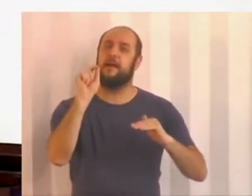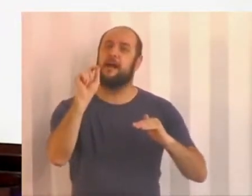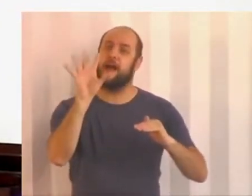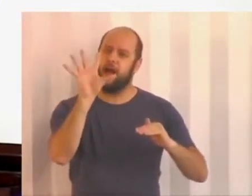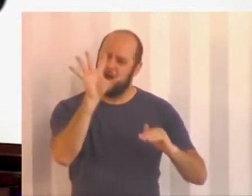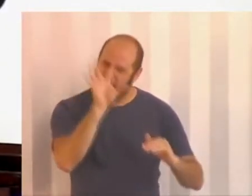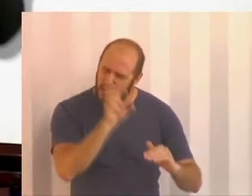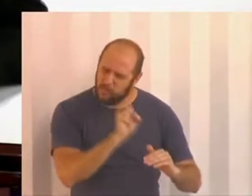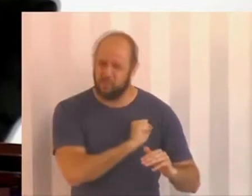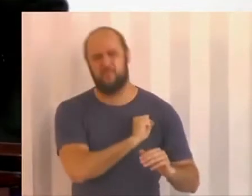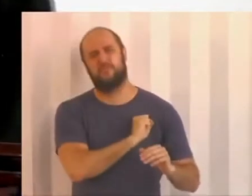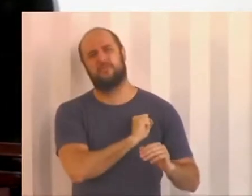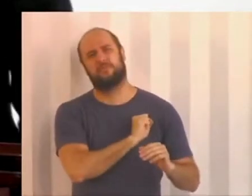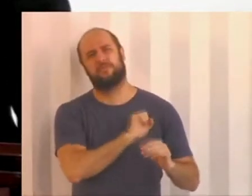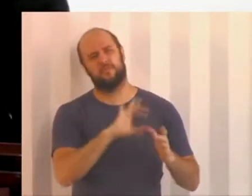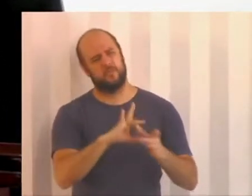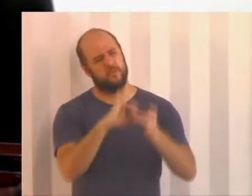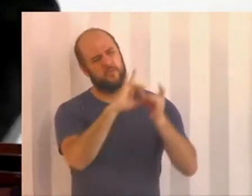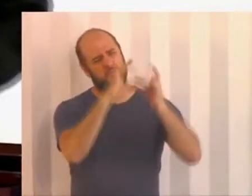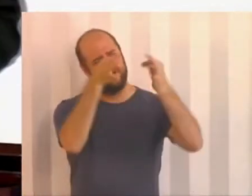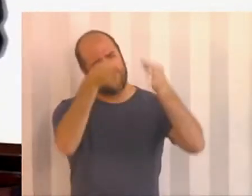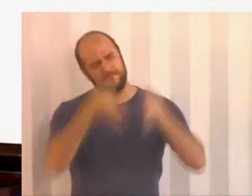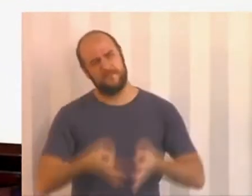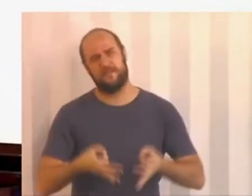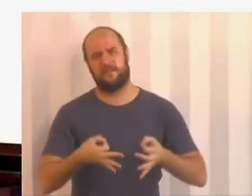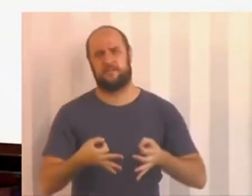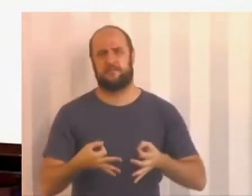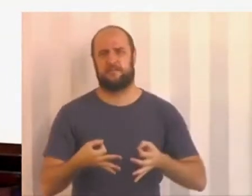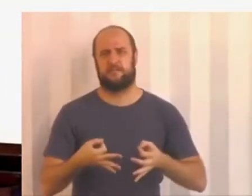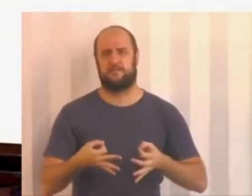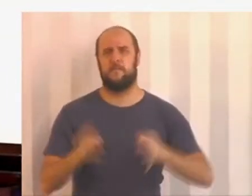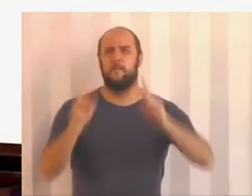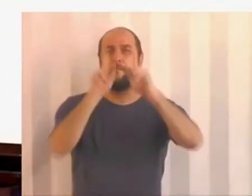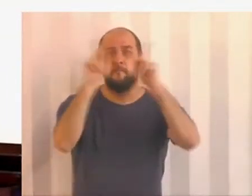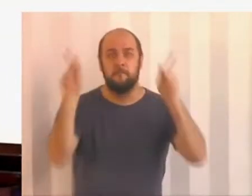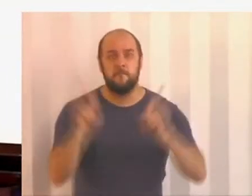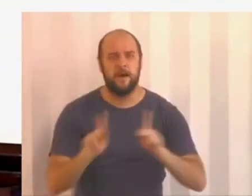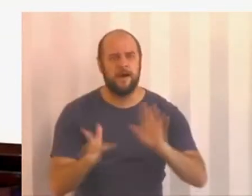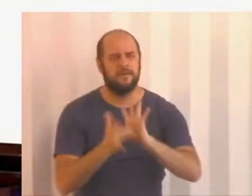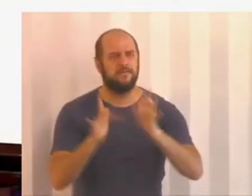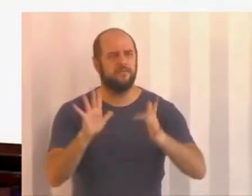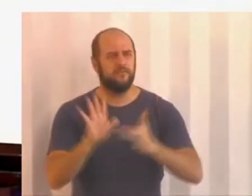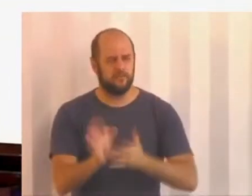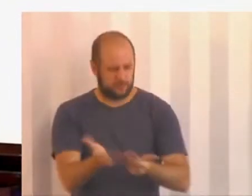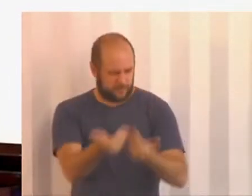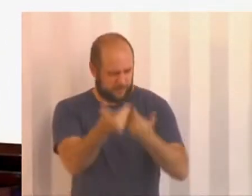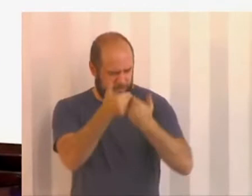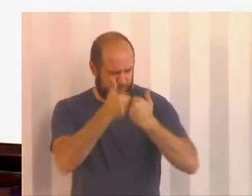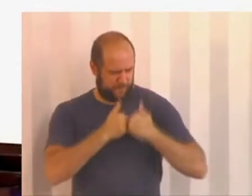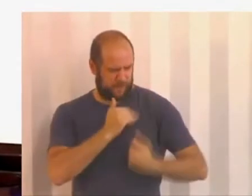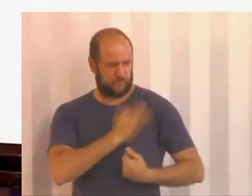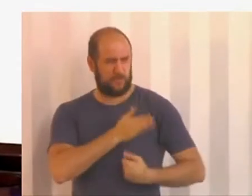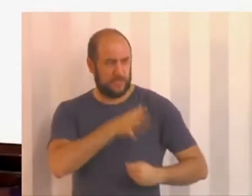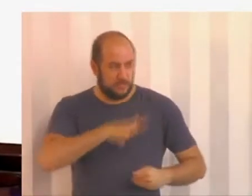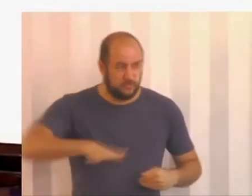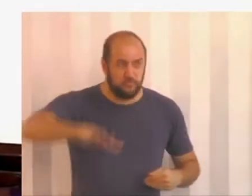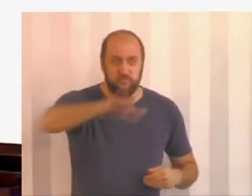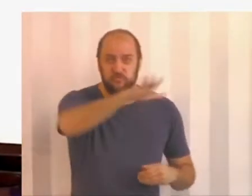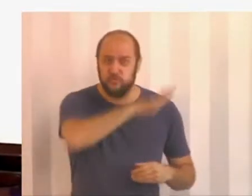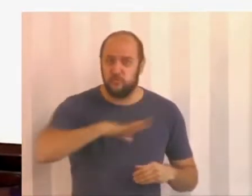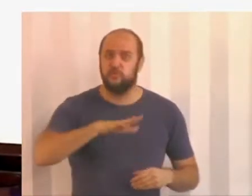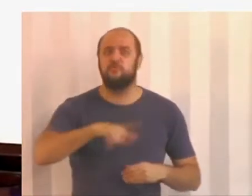o vínculo da perfeição. Seja a paz de Cristo o árbitro em vosso coração, a qual também